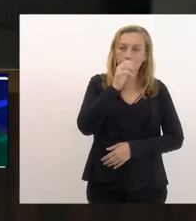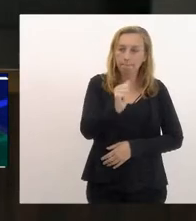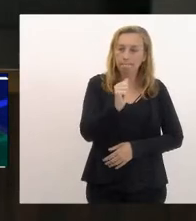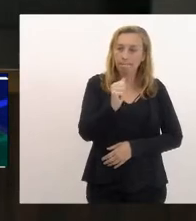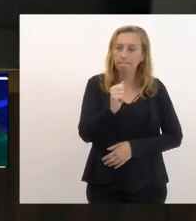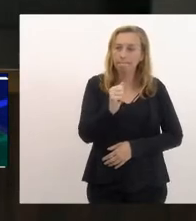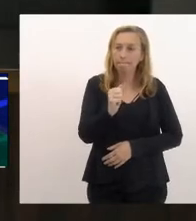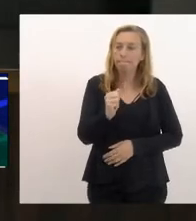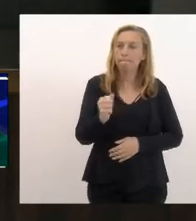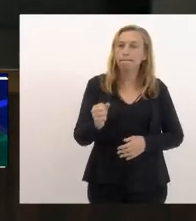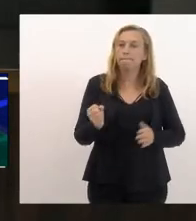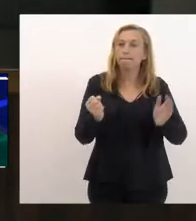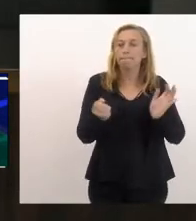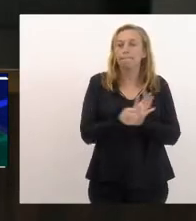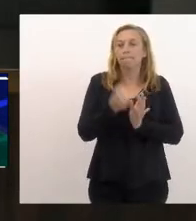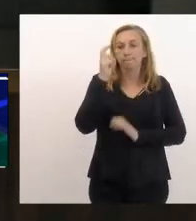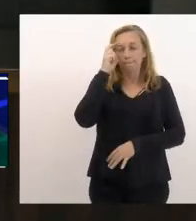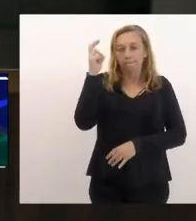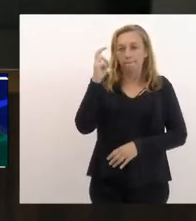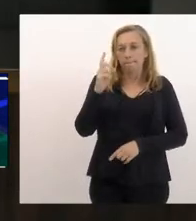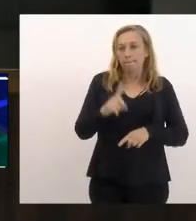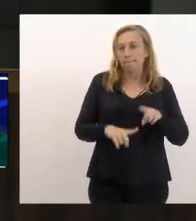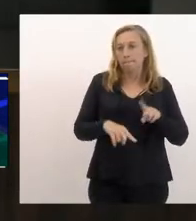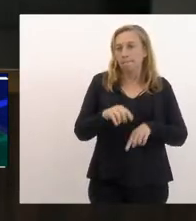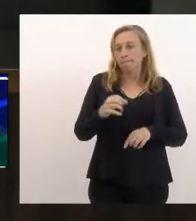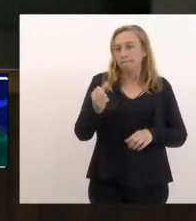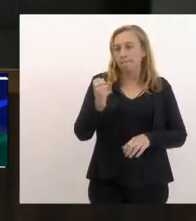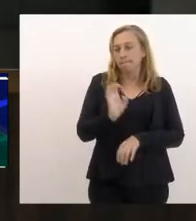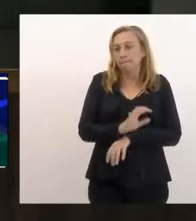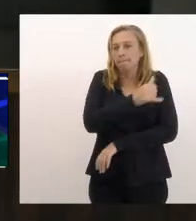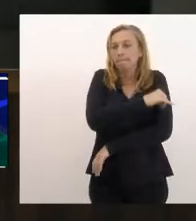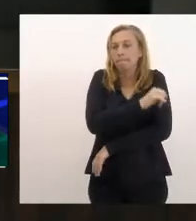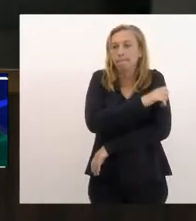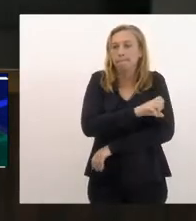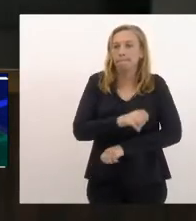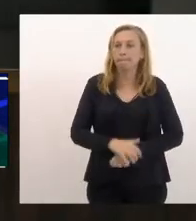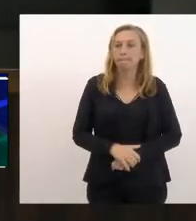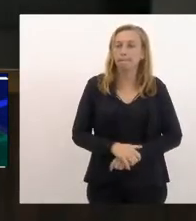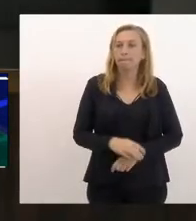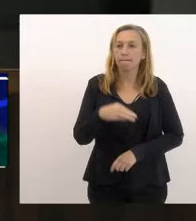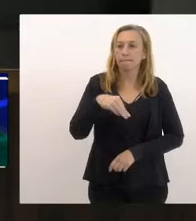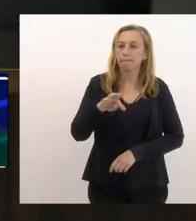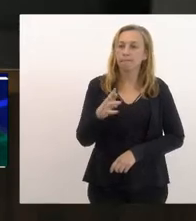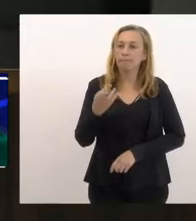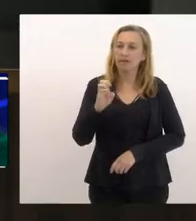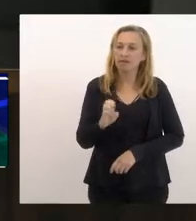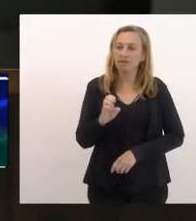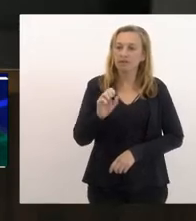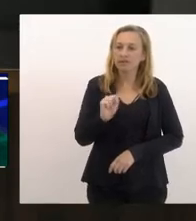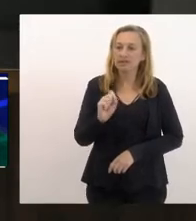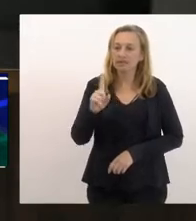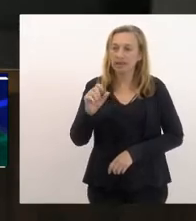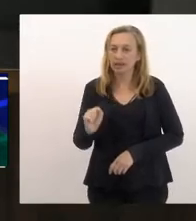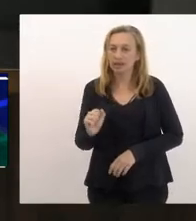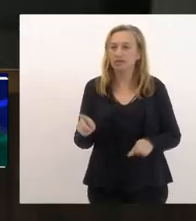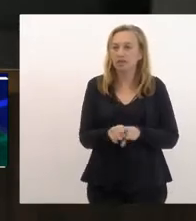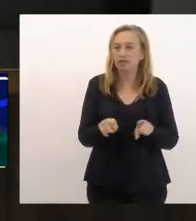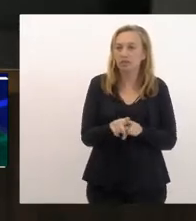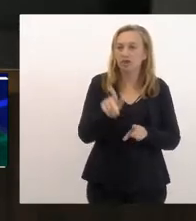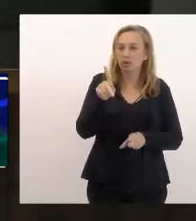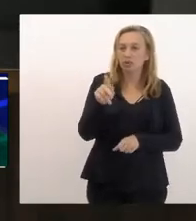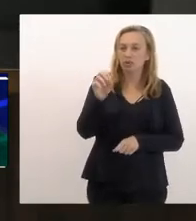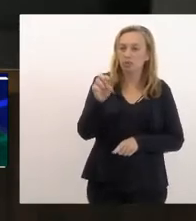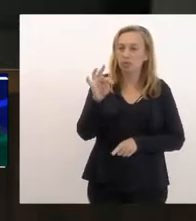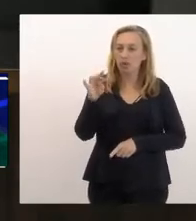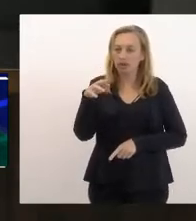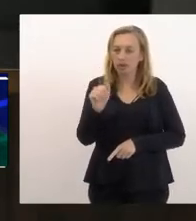que declara patrimônio cultural e material do Estado do Rio de Janeiro as figuras do mestre sala e da porta-bandeira, Mink,